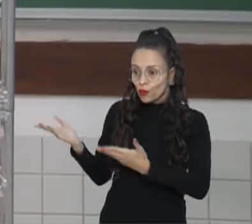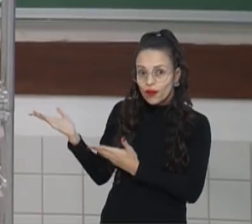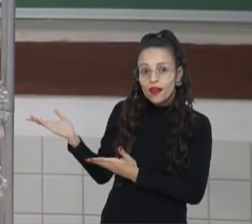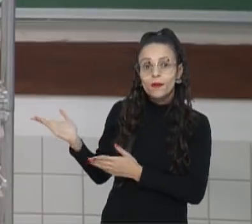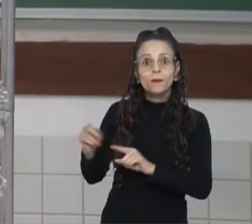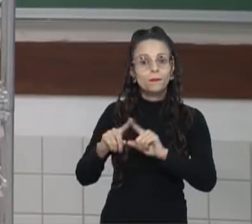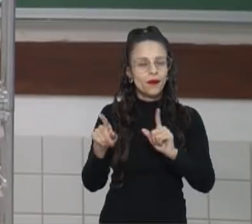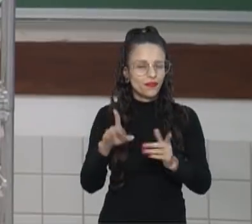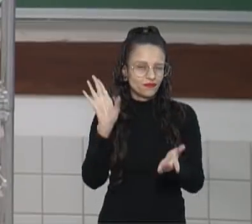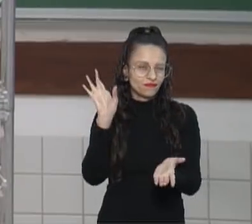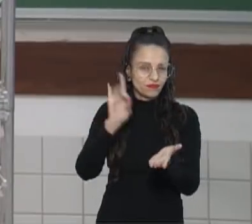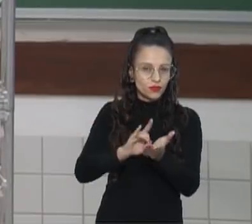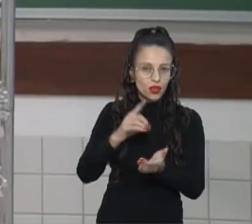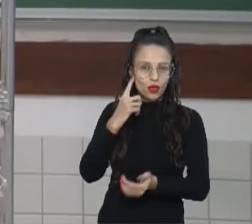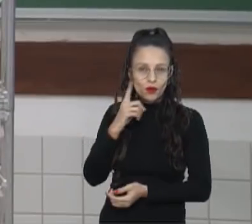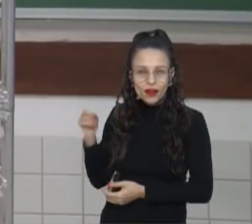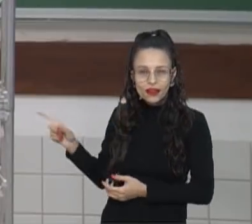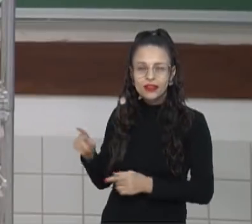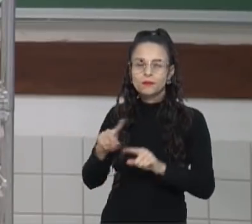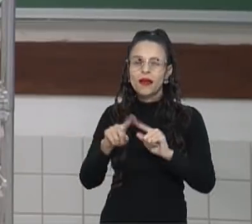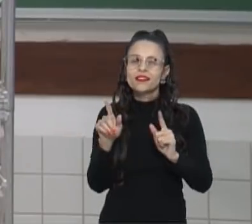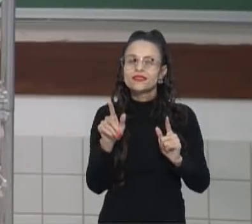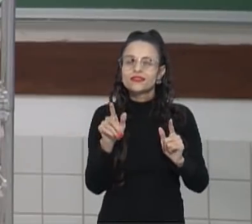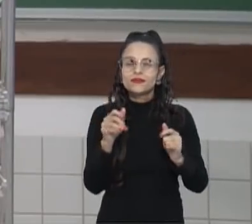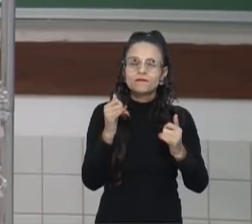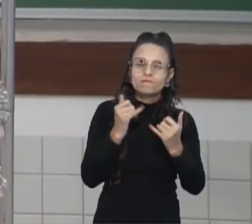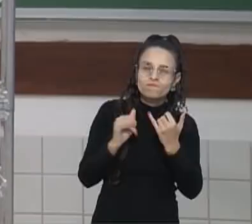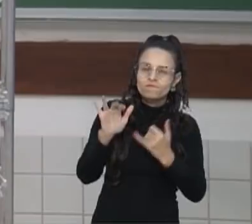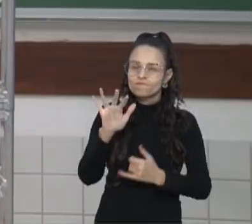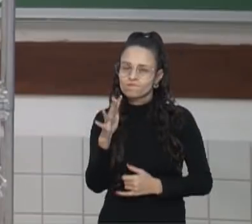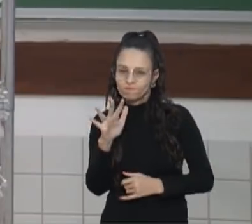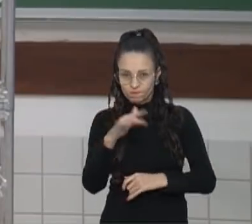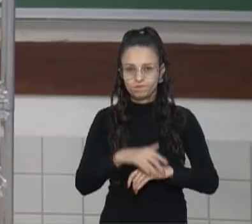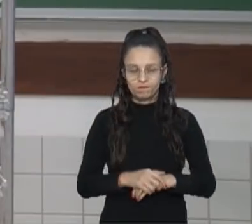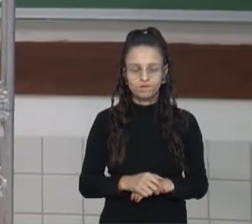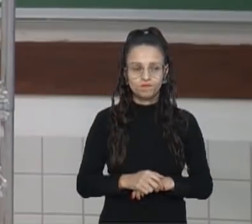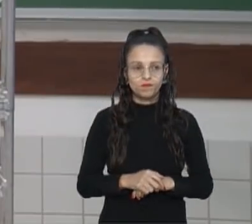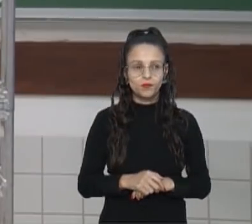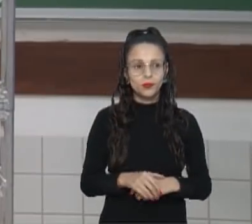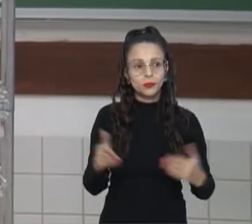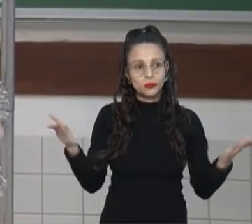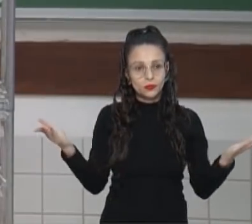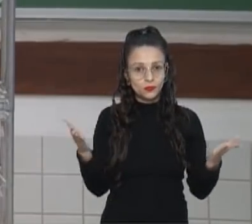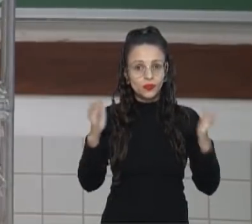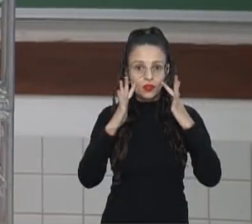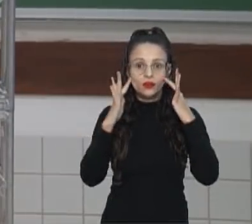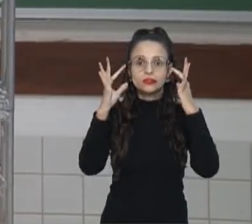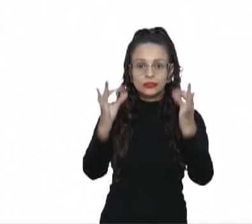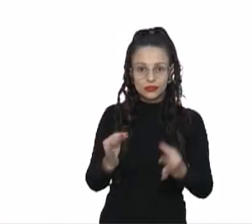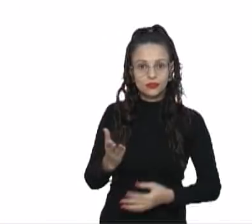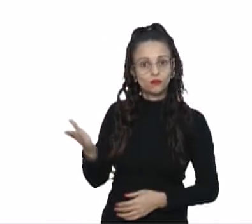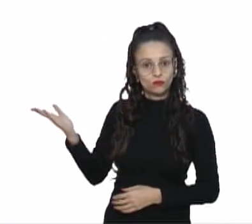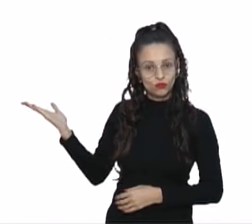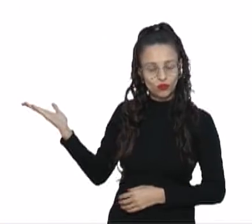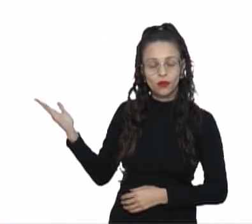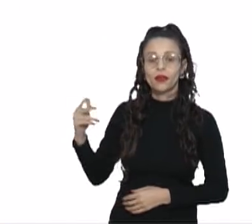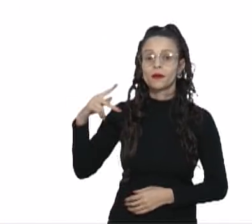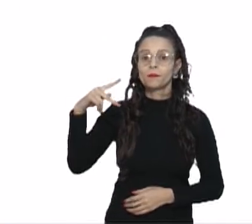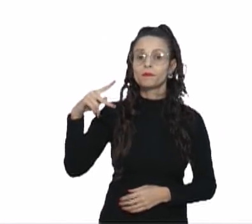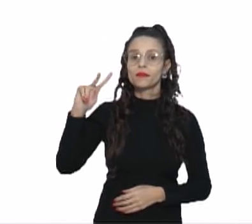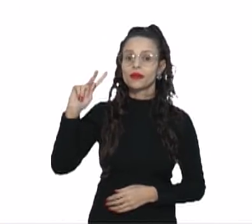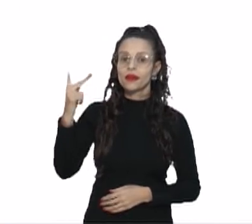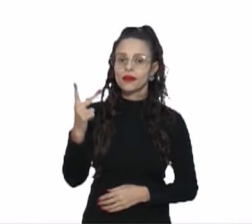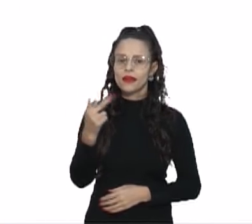próximo do real que nós temos aqui, ali mais simulado, correto? Para começar a aula, presta atenção nisso aqui. O pH da